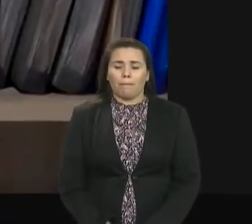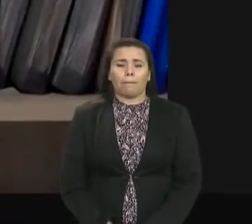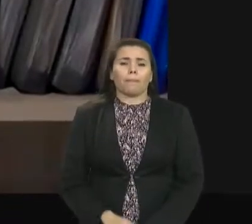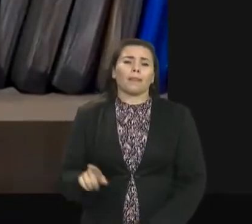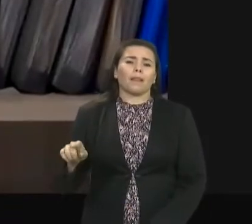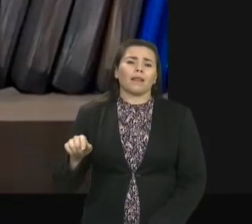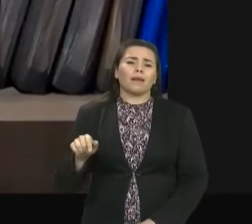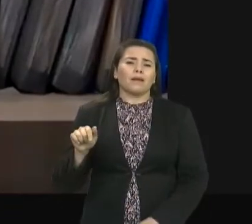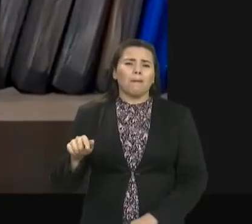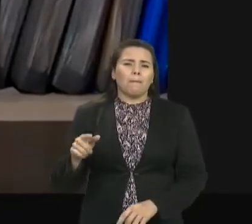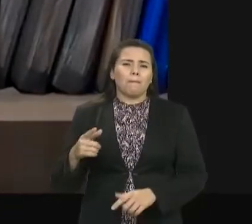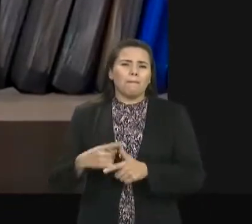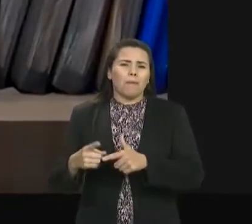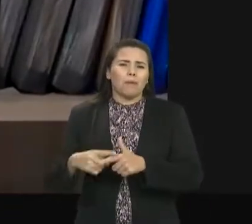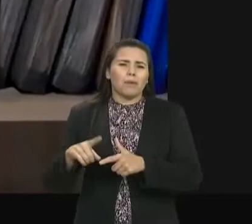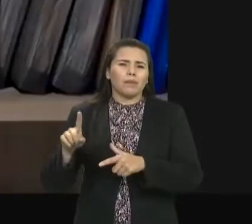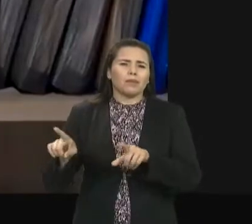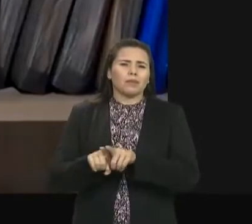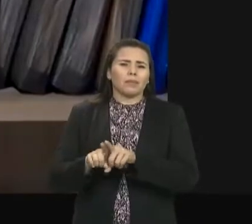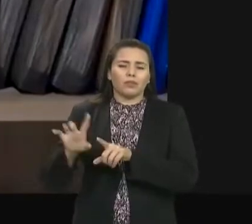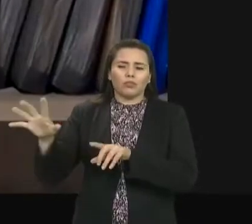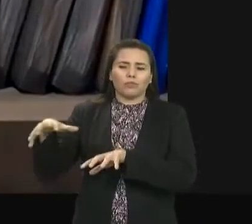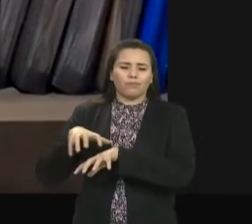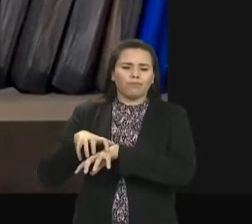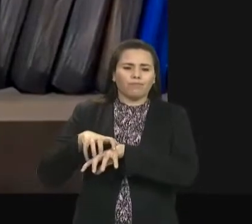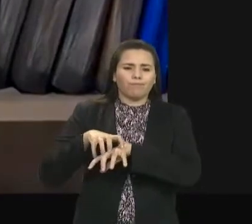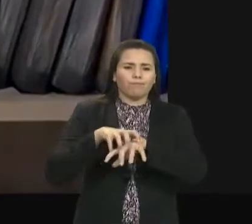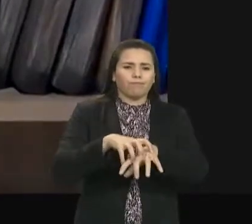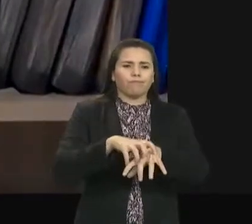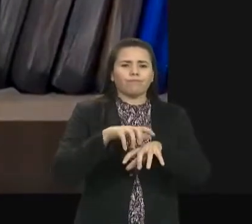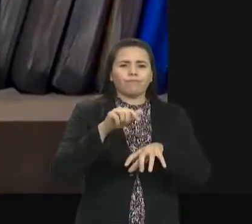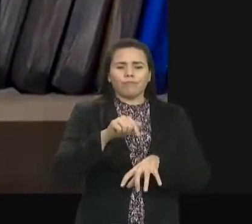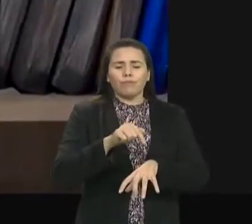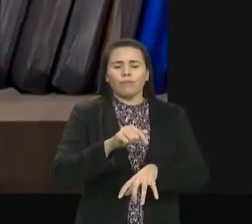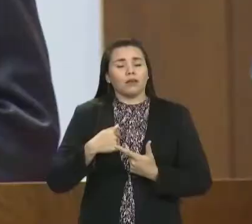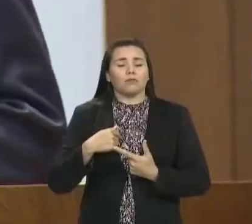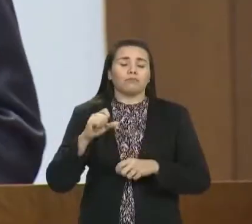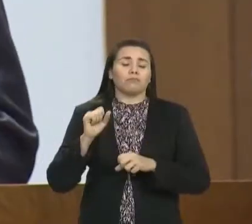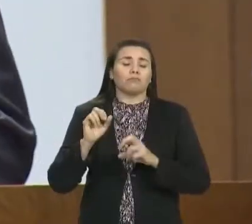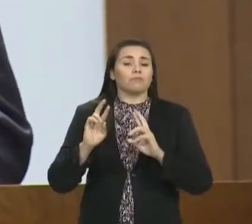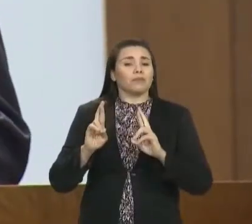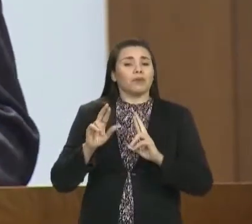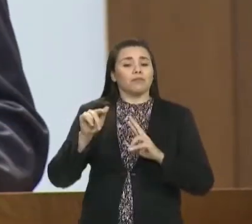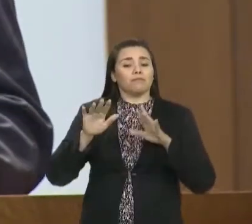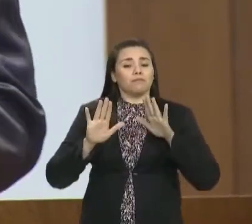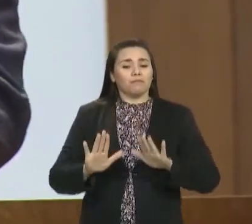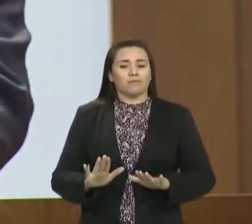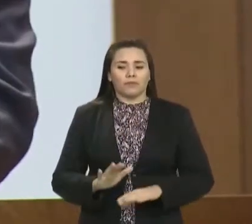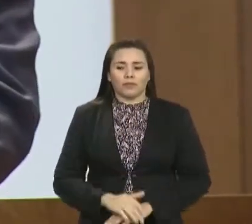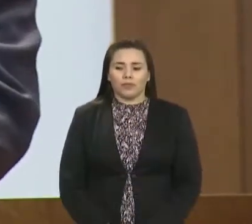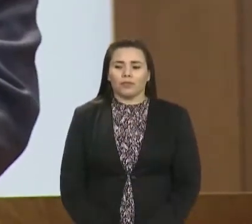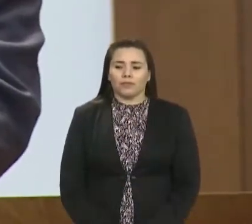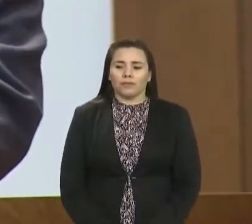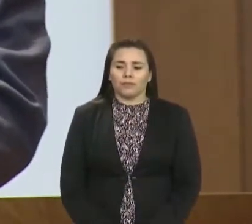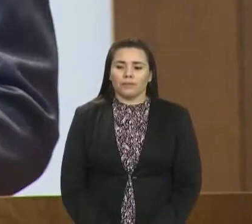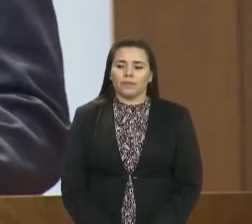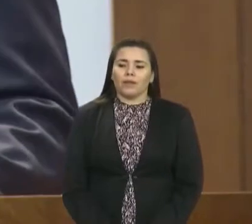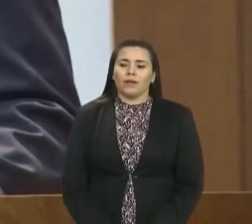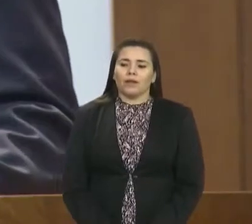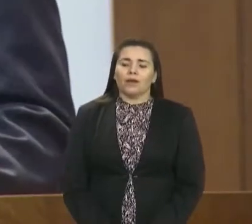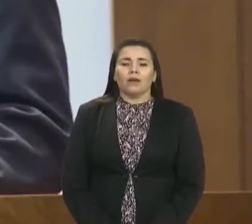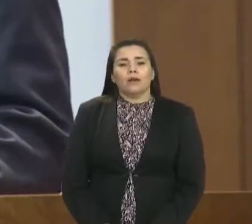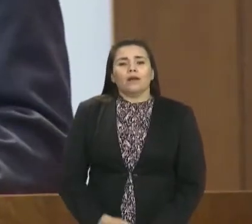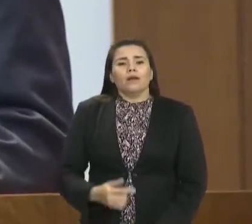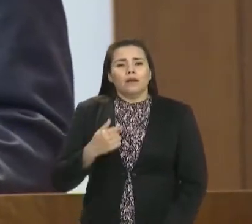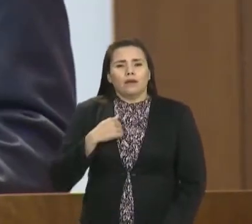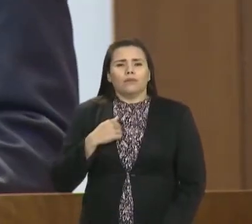Grajaú para hospitais aptos a fazerem transplante. O deputado Rildo Amaral deu destaque para